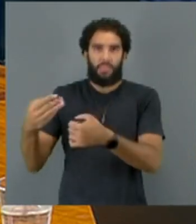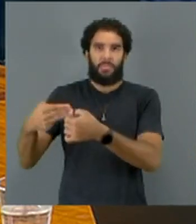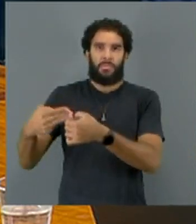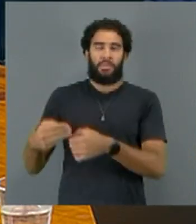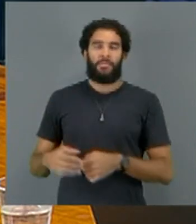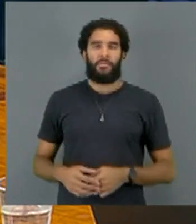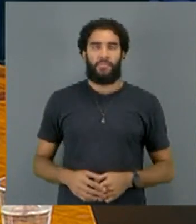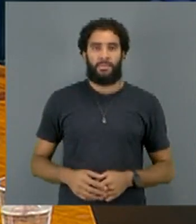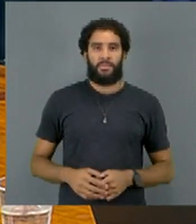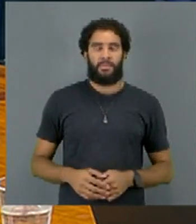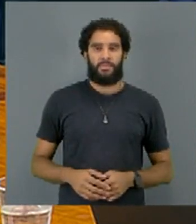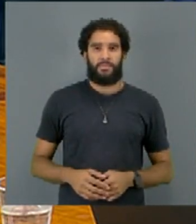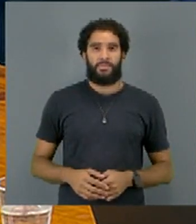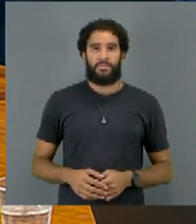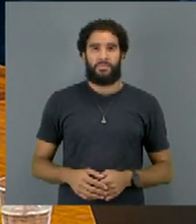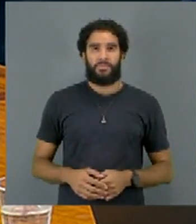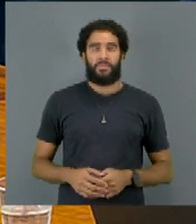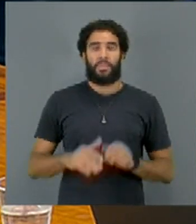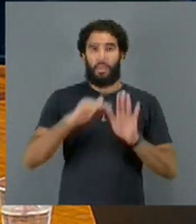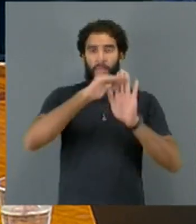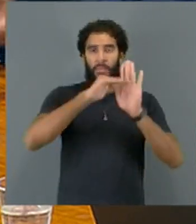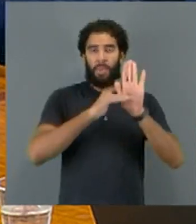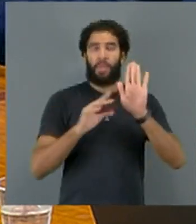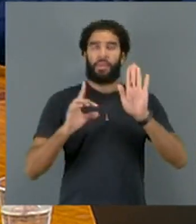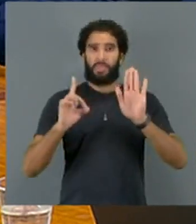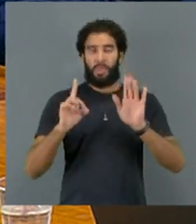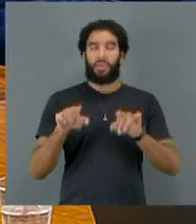D, recuperar e pavimentar em